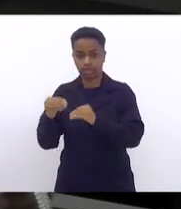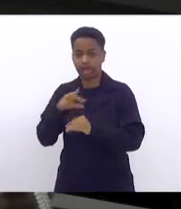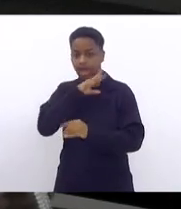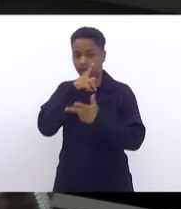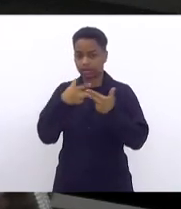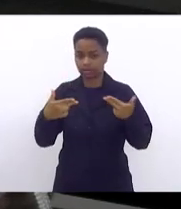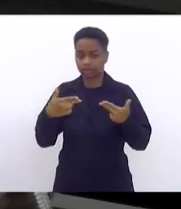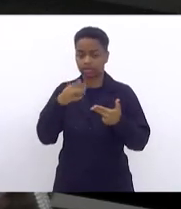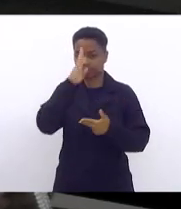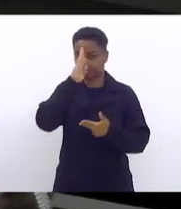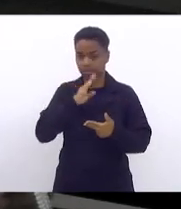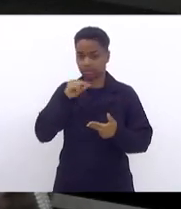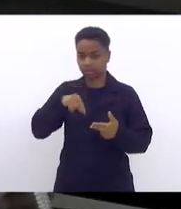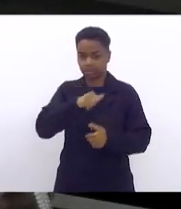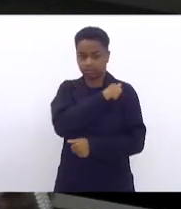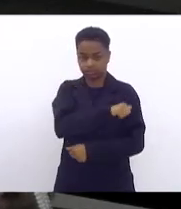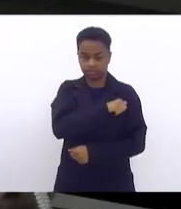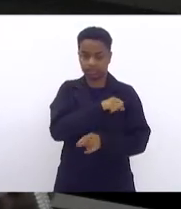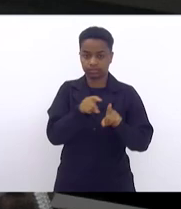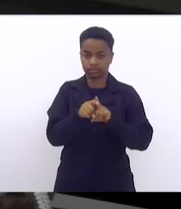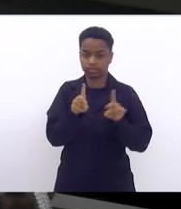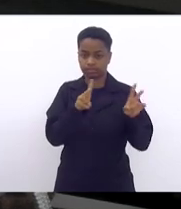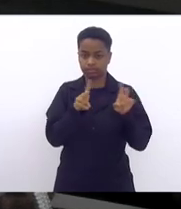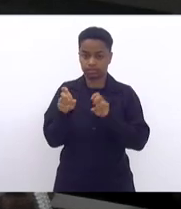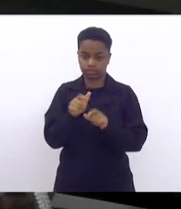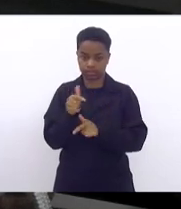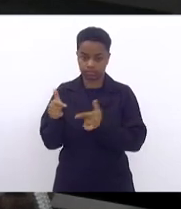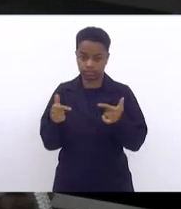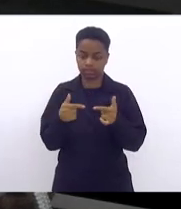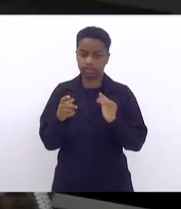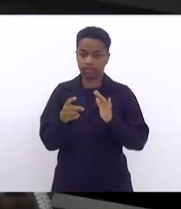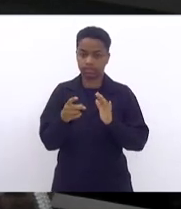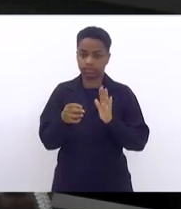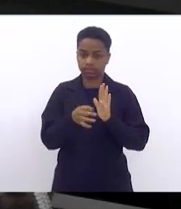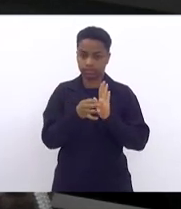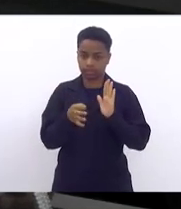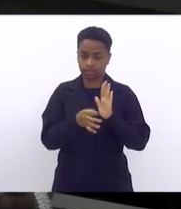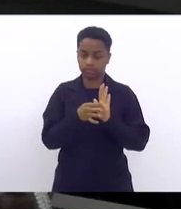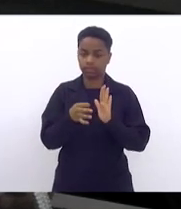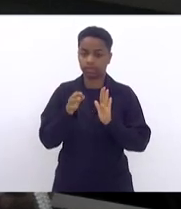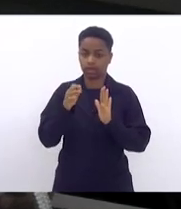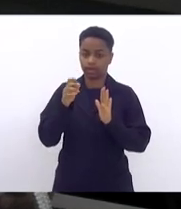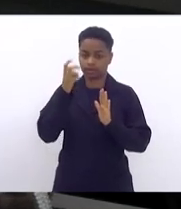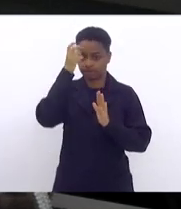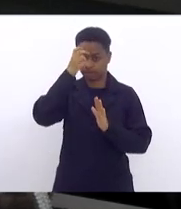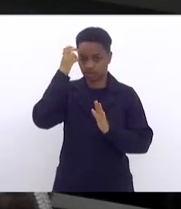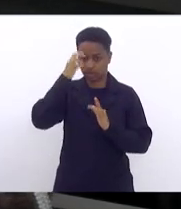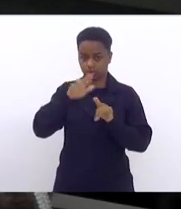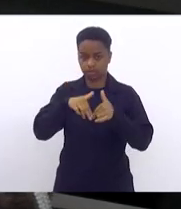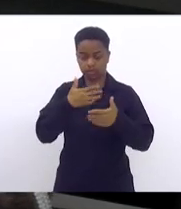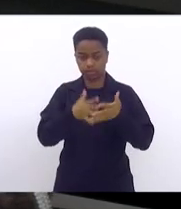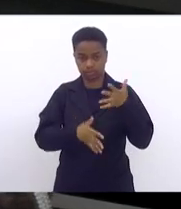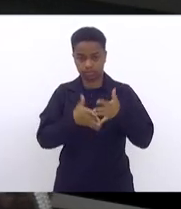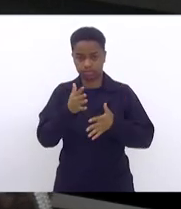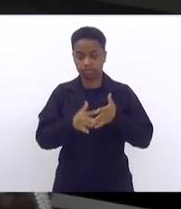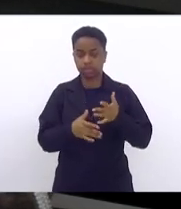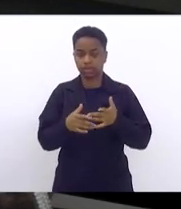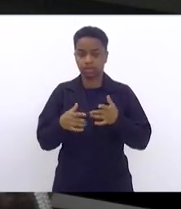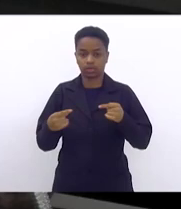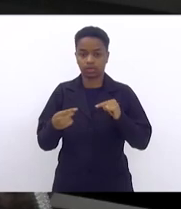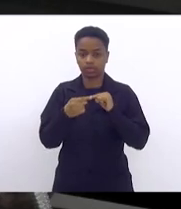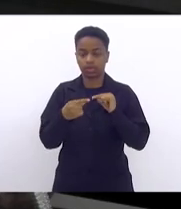e dá outras providências. O parecer era da relatora Verônica Lima pela prejudicialidade de acordo com o